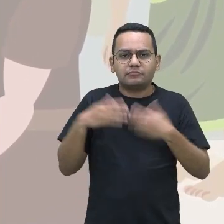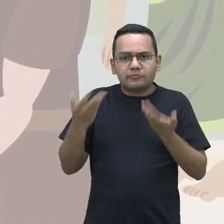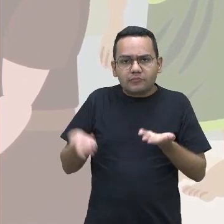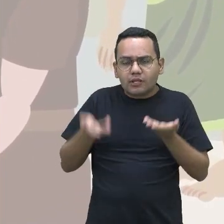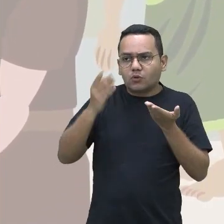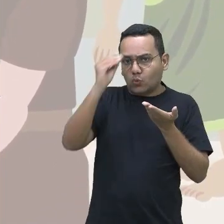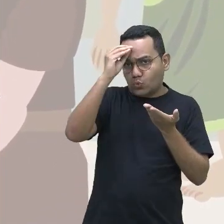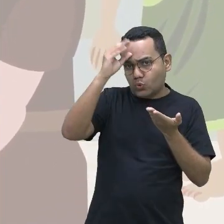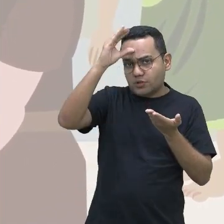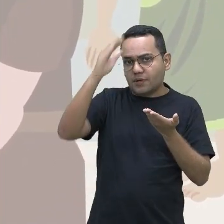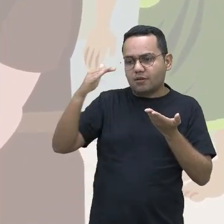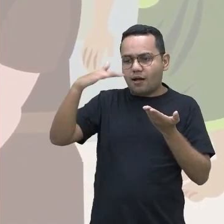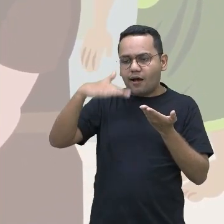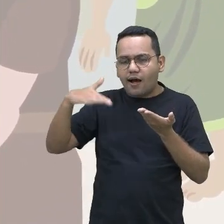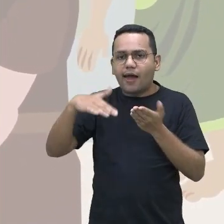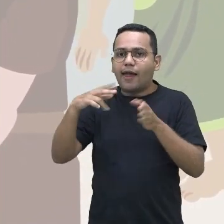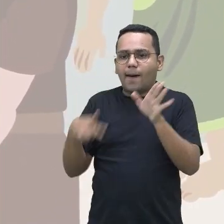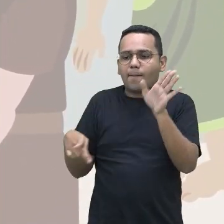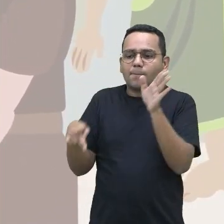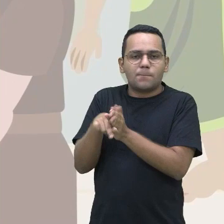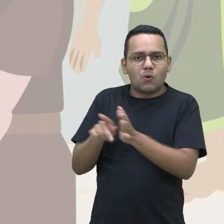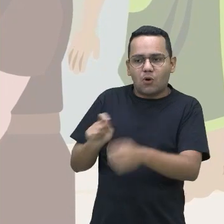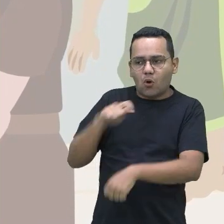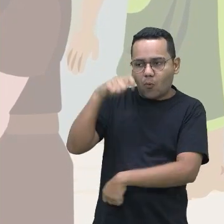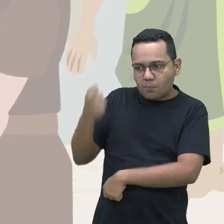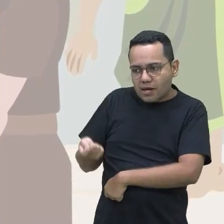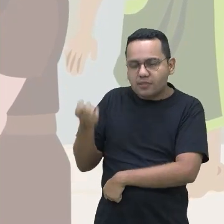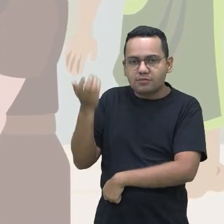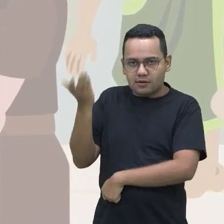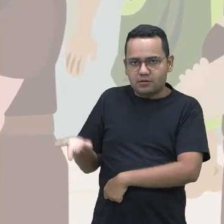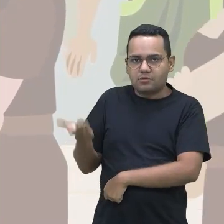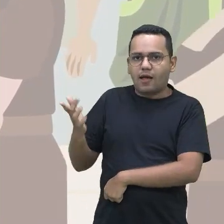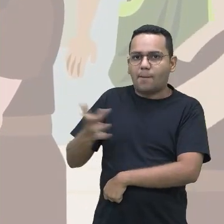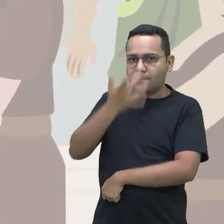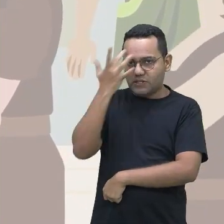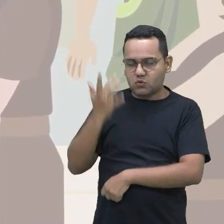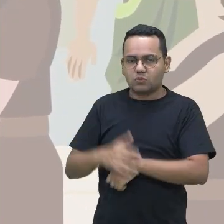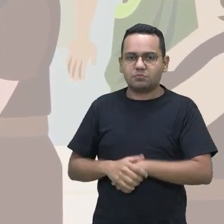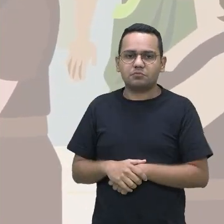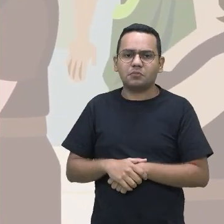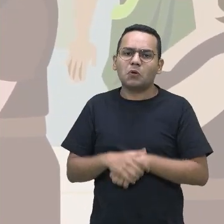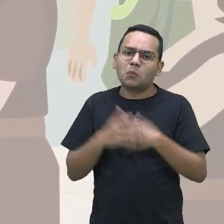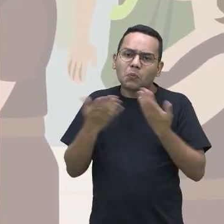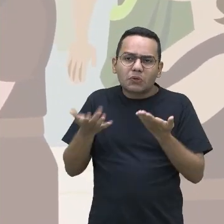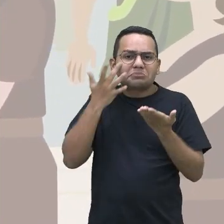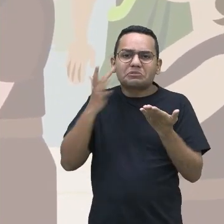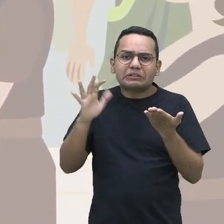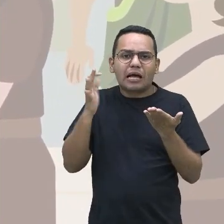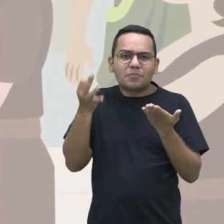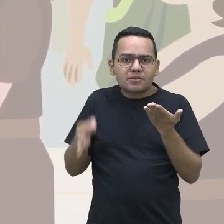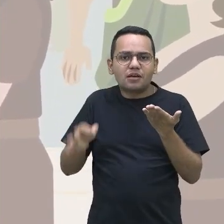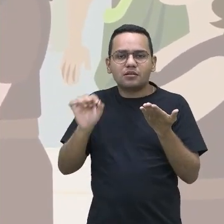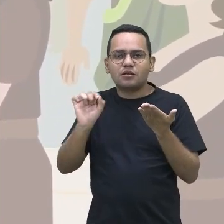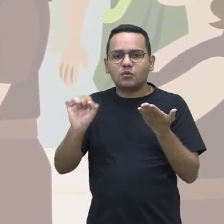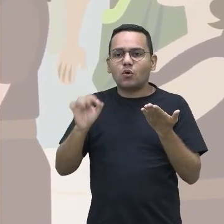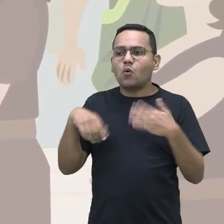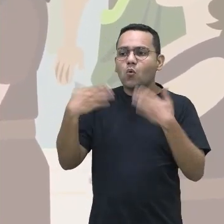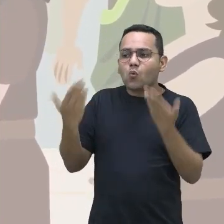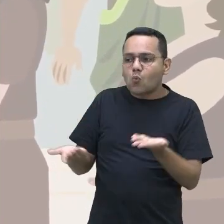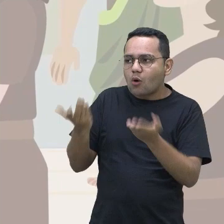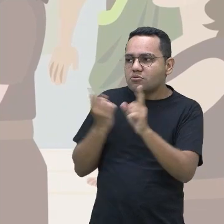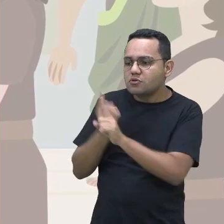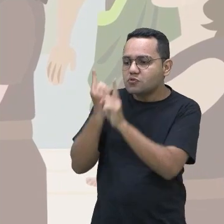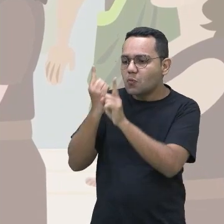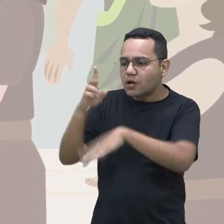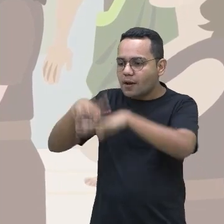construídos eram atribuídos ao fundador, é difícil saber ao certo quais descobertas matemáticas se devem ao próprio Pitágoras